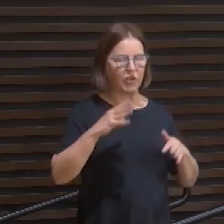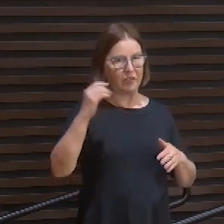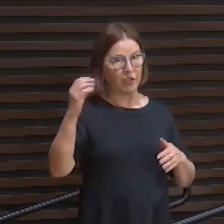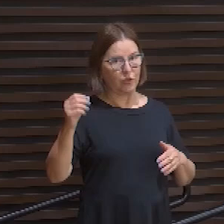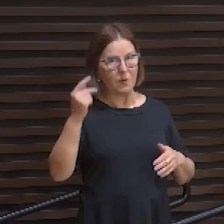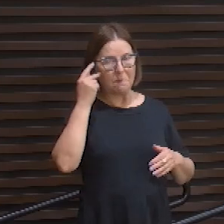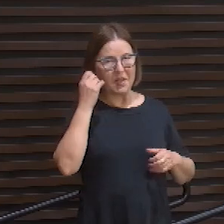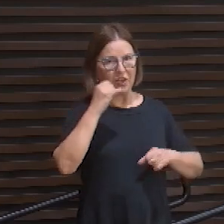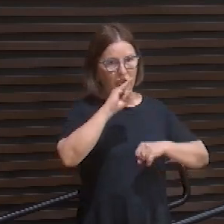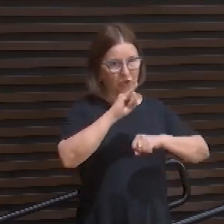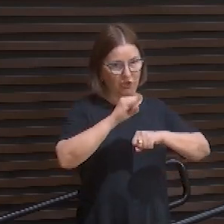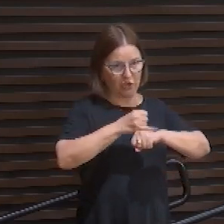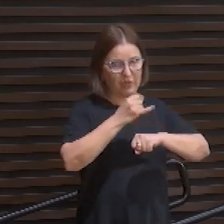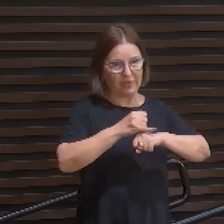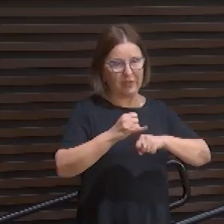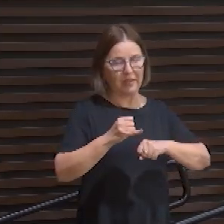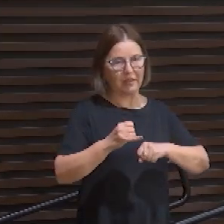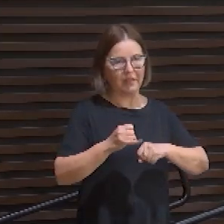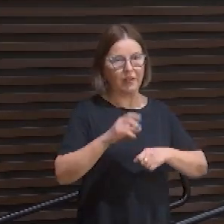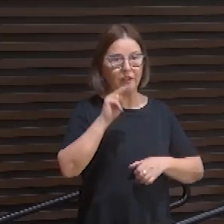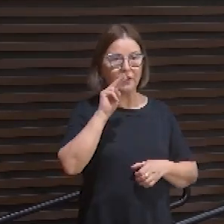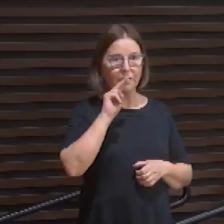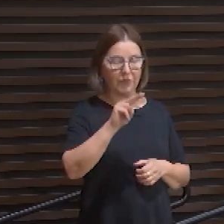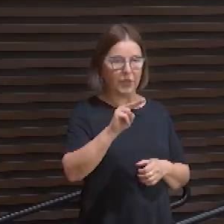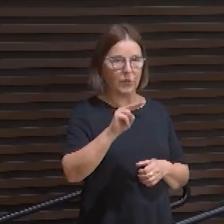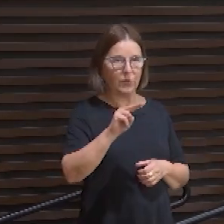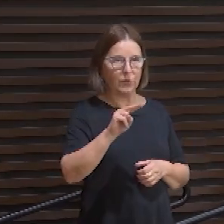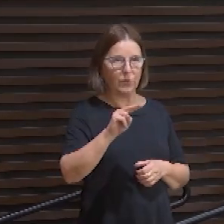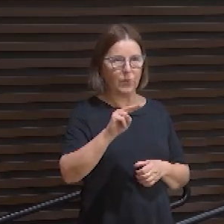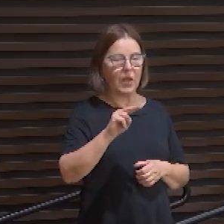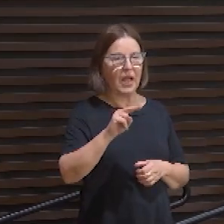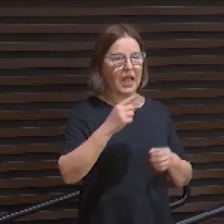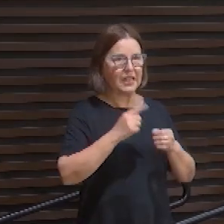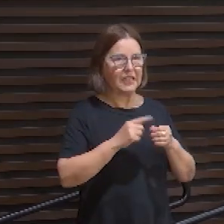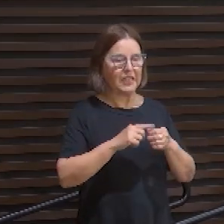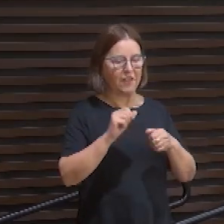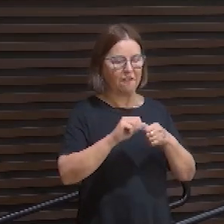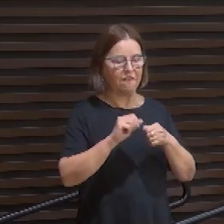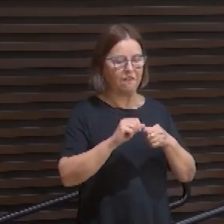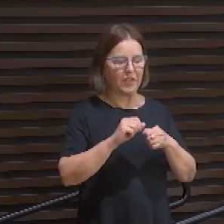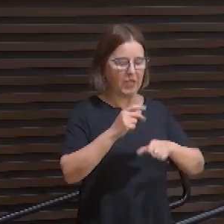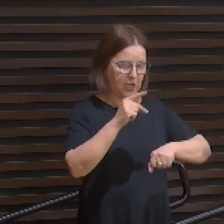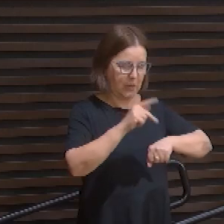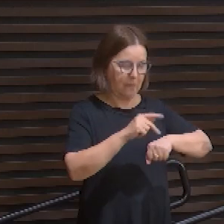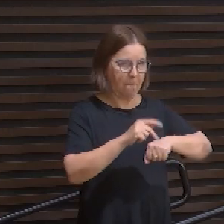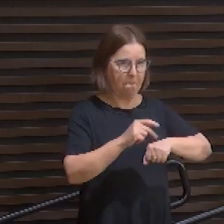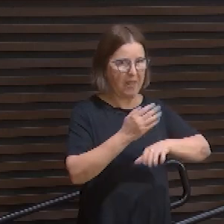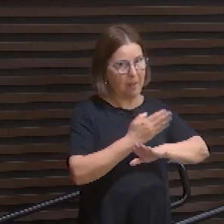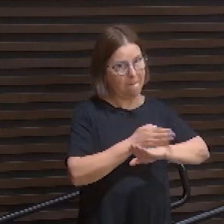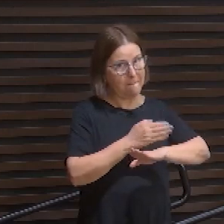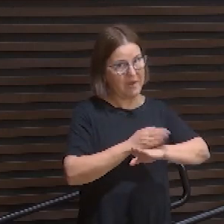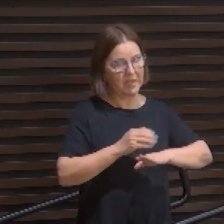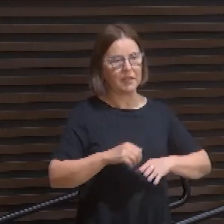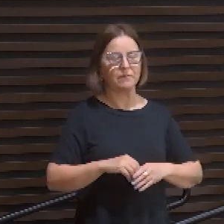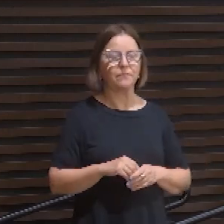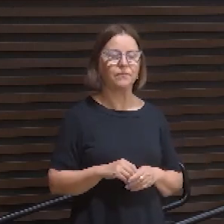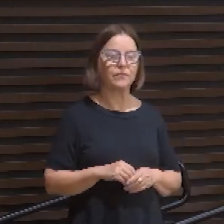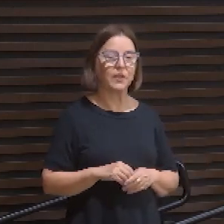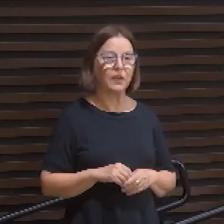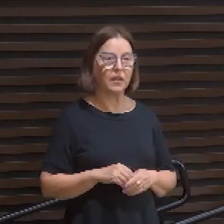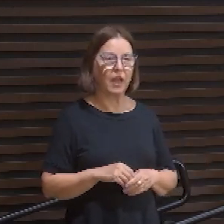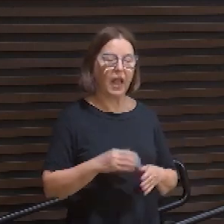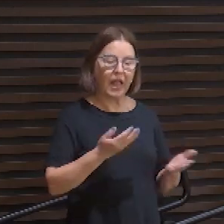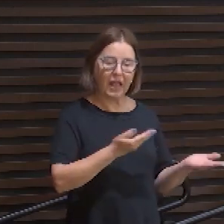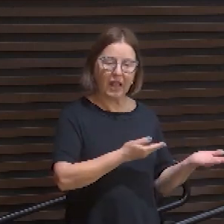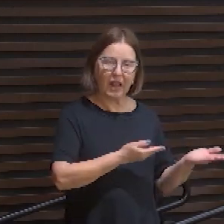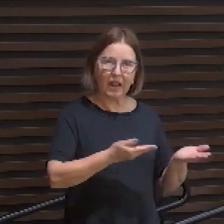praticamente toda a cidade é feita de pedra branca. E ali foram tiradas as pedras e levadas lá para